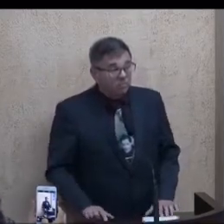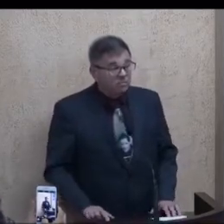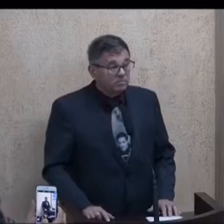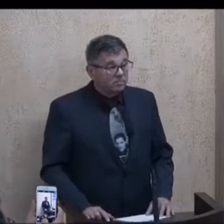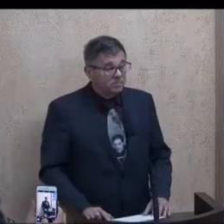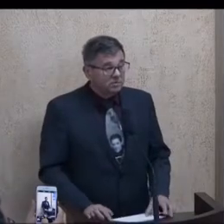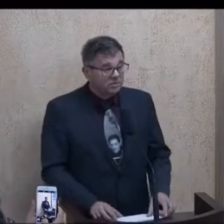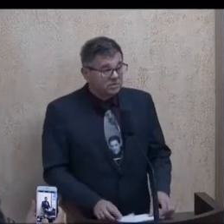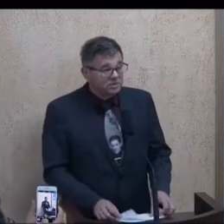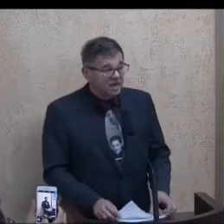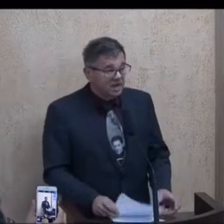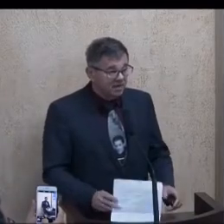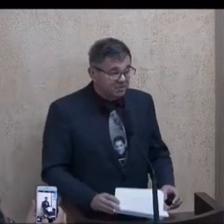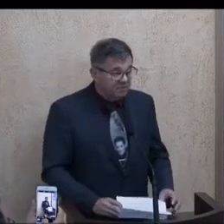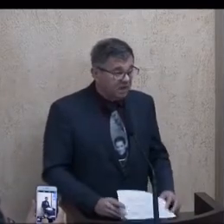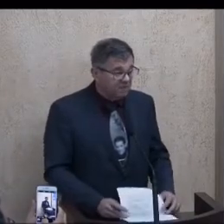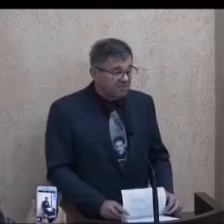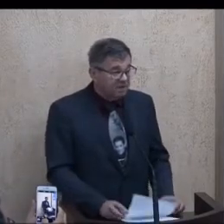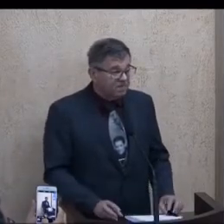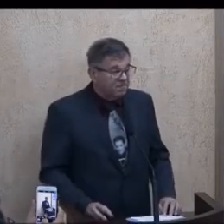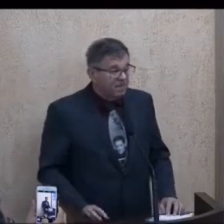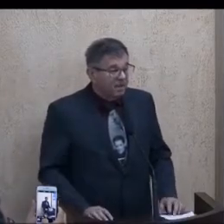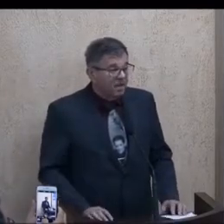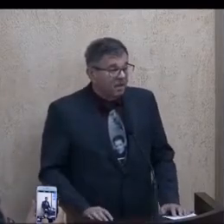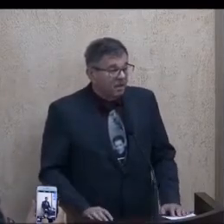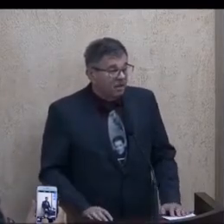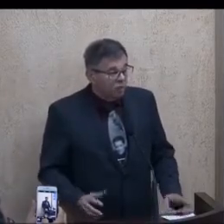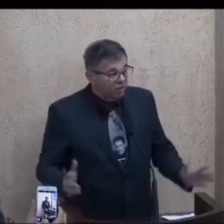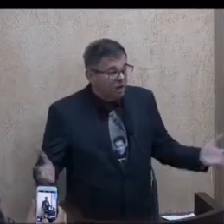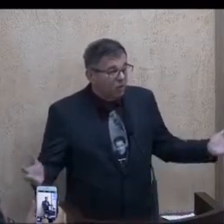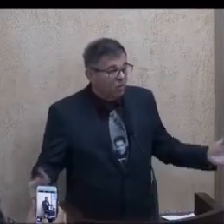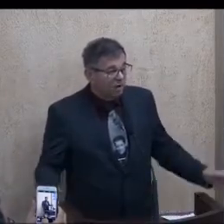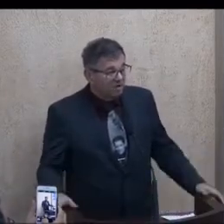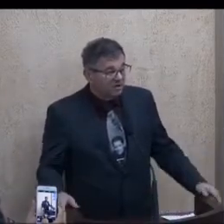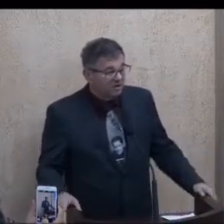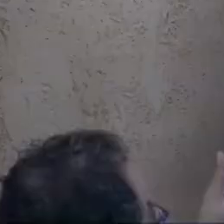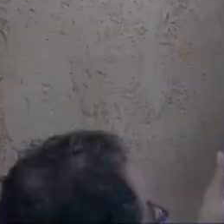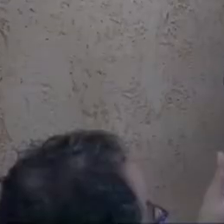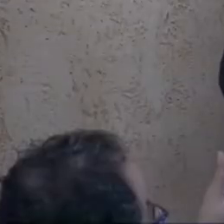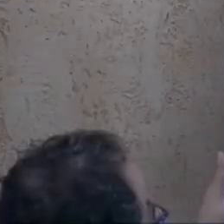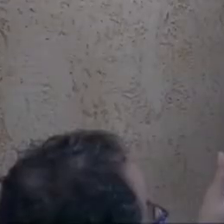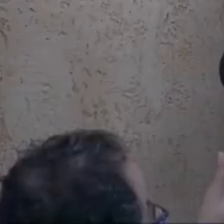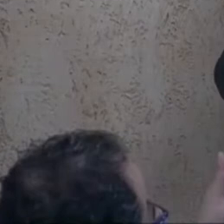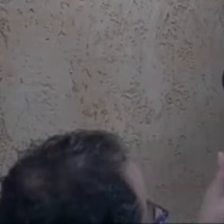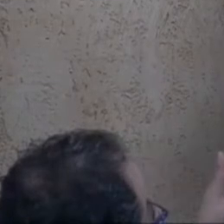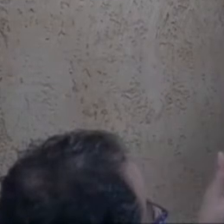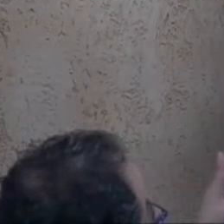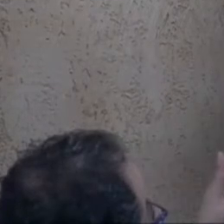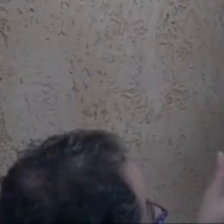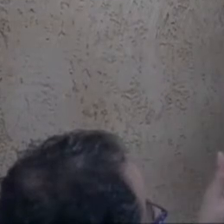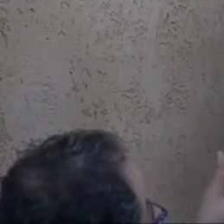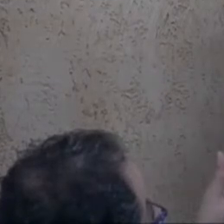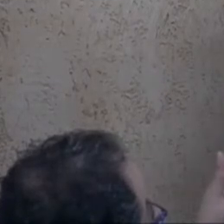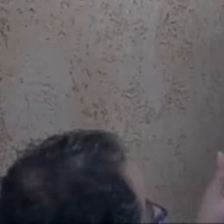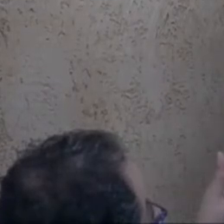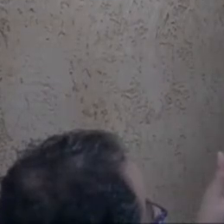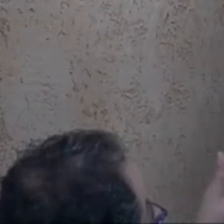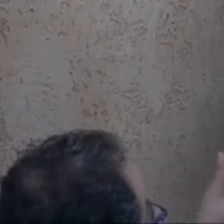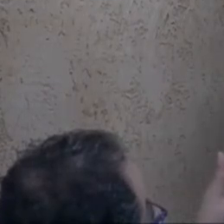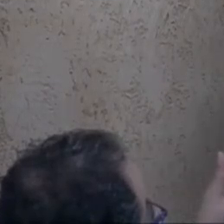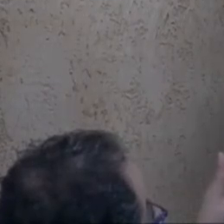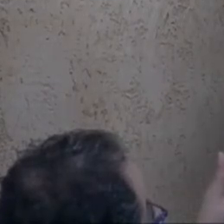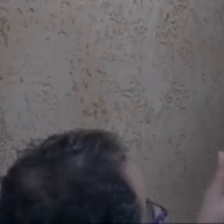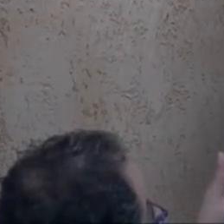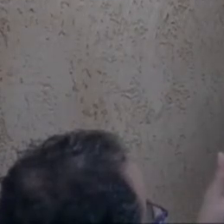Então, Gisele, Márcia, é com muita honra que eu estou aqui na presença de vocês, na presença dos